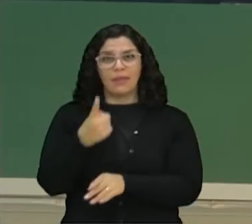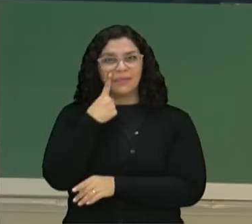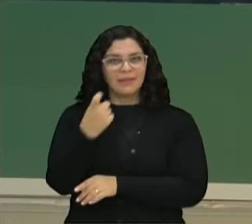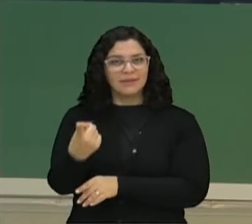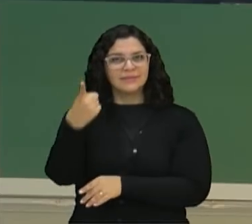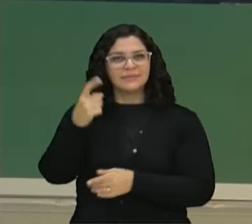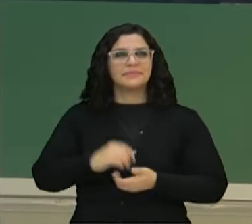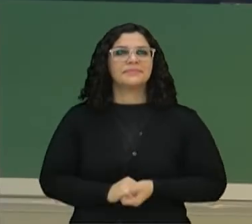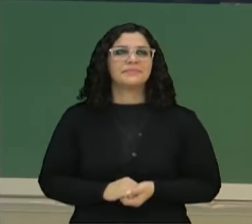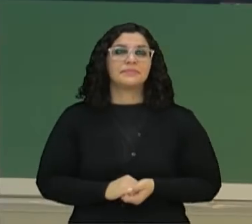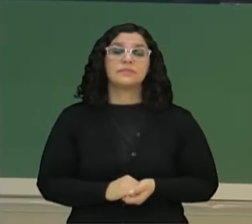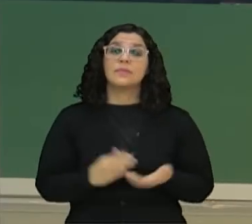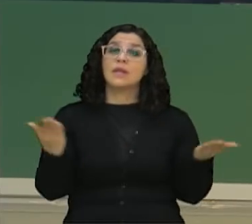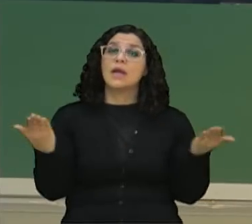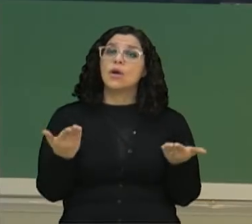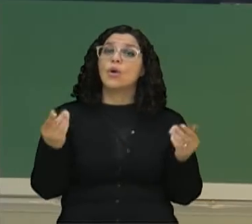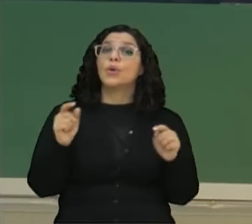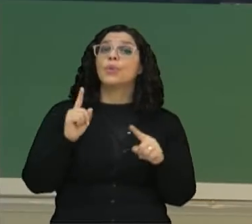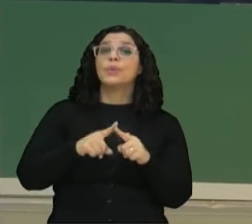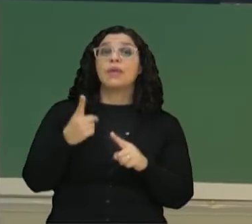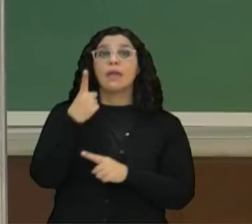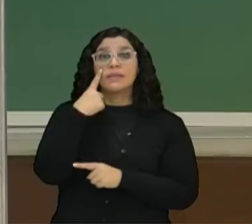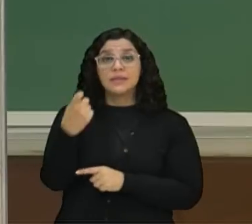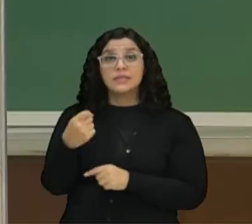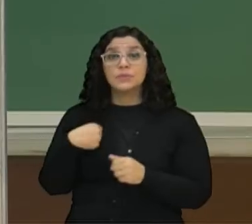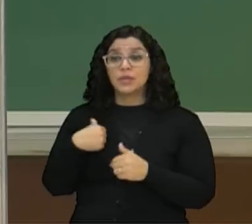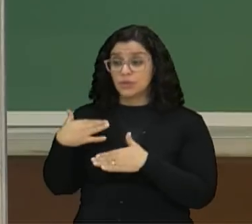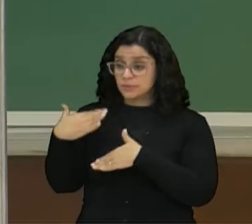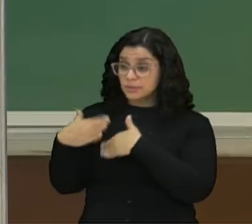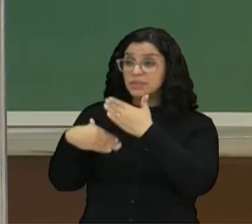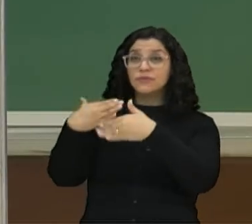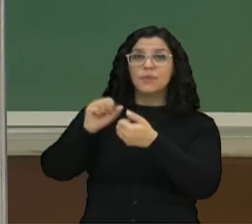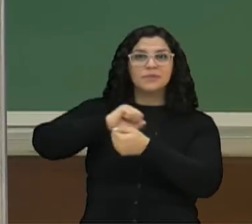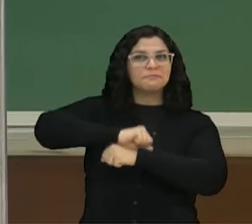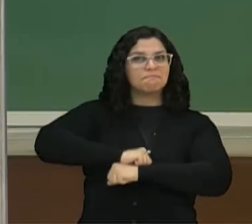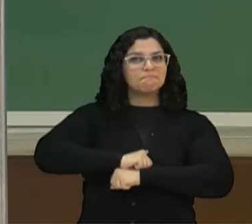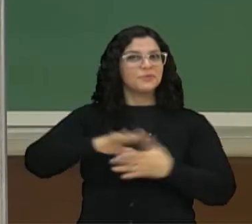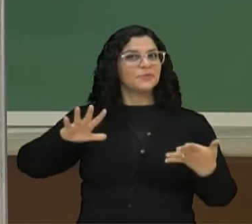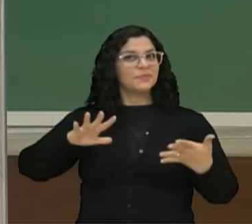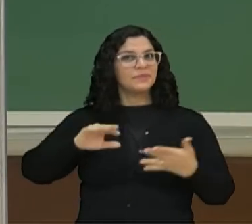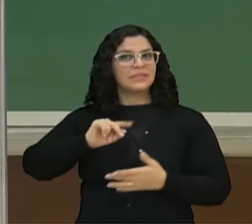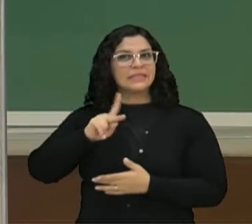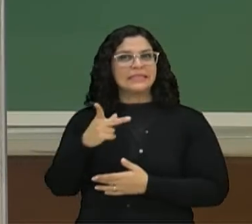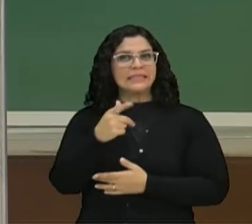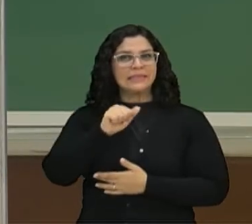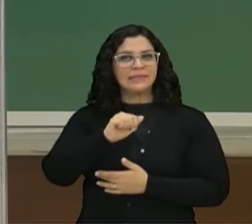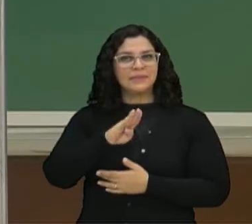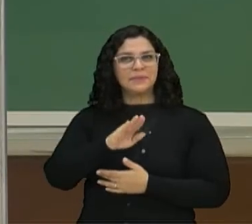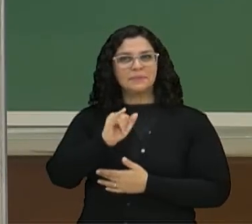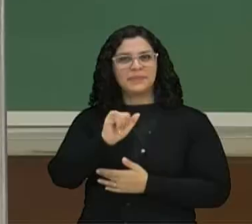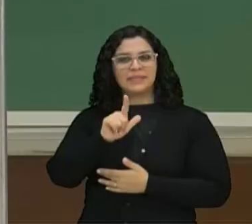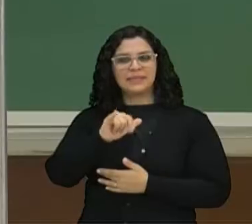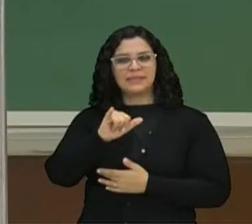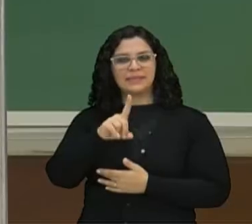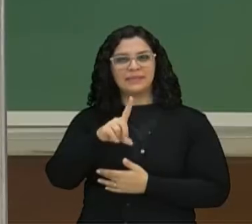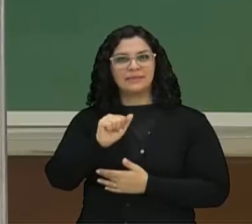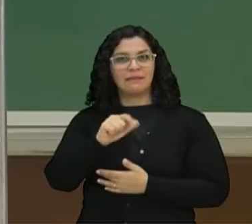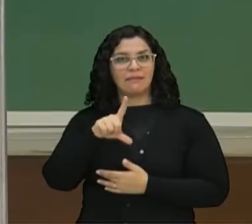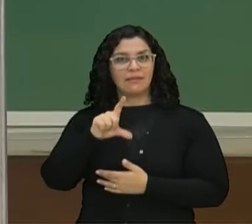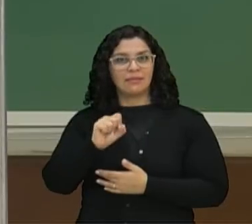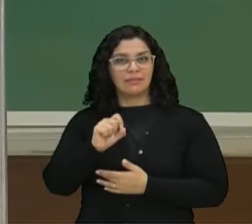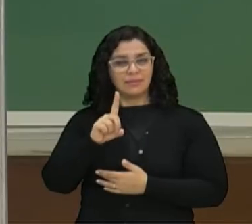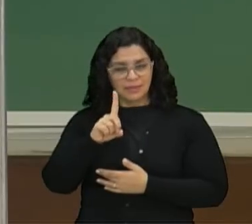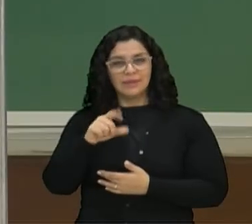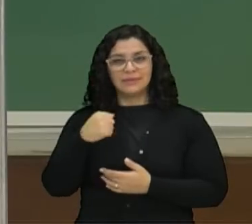interessante. E por que ele é interessante? Porque ele desenvolve muitas habilidades que vocês vão levar para a vida de vocês, né? Para o